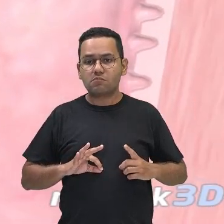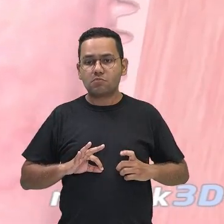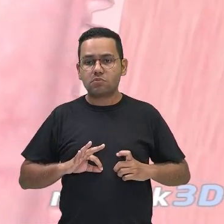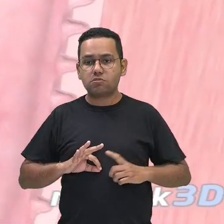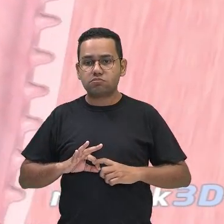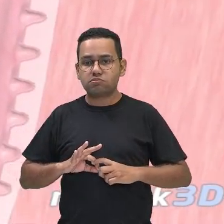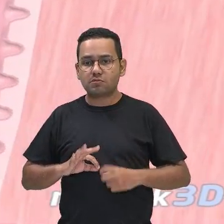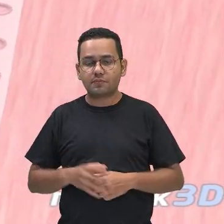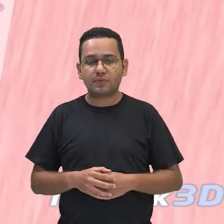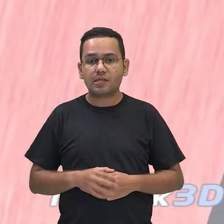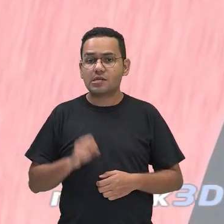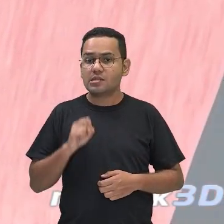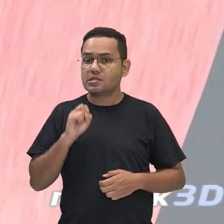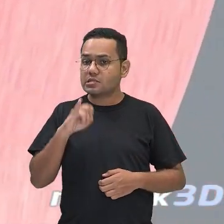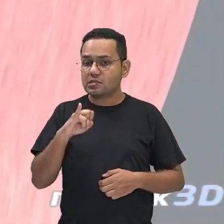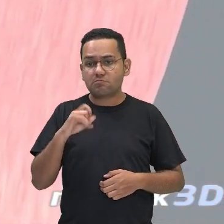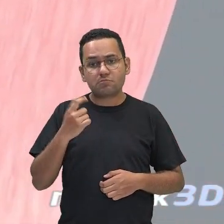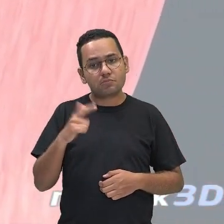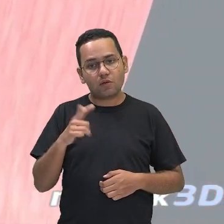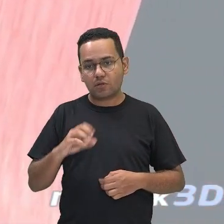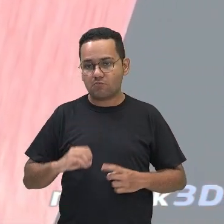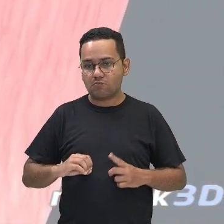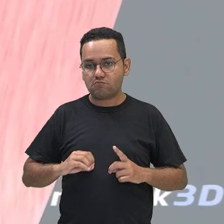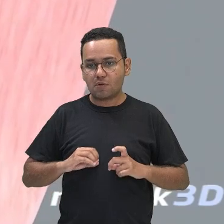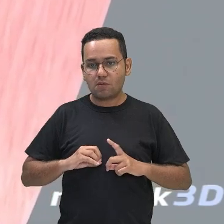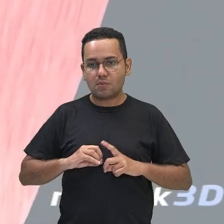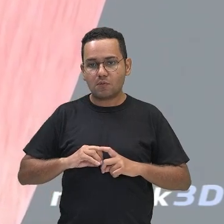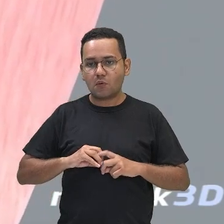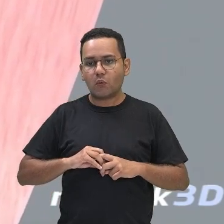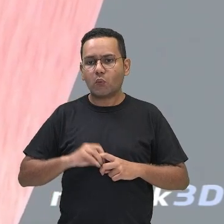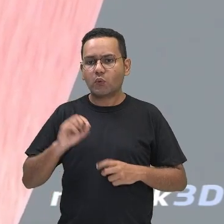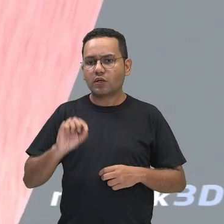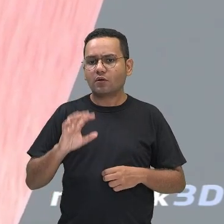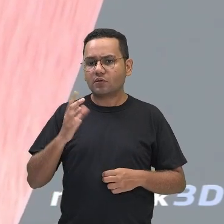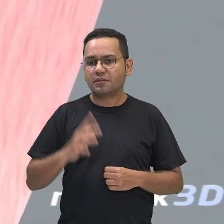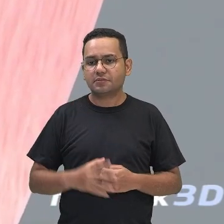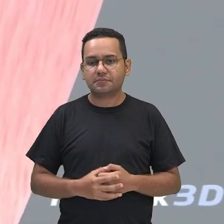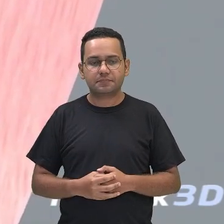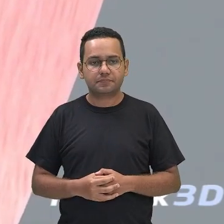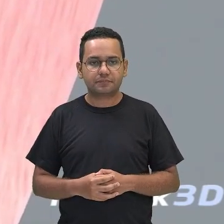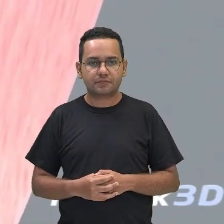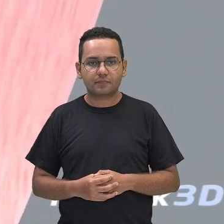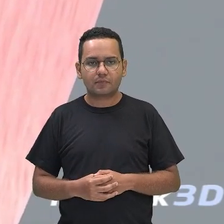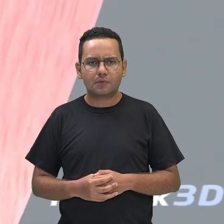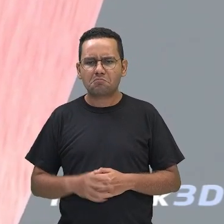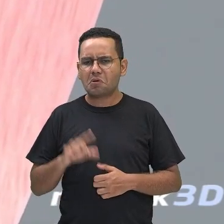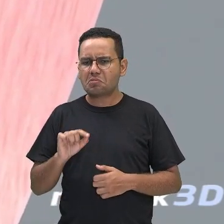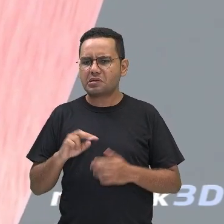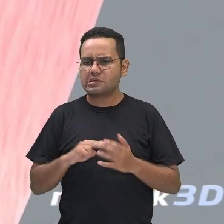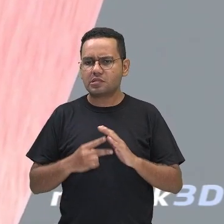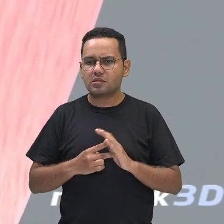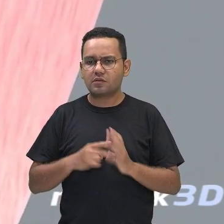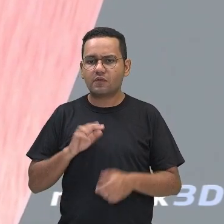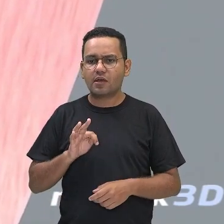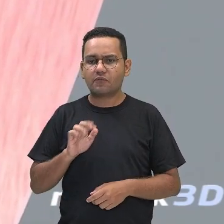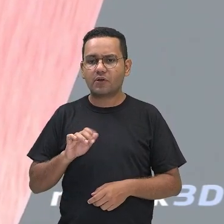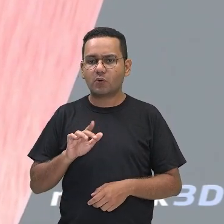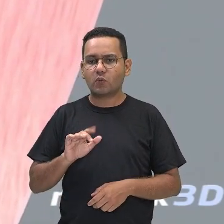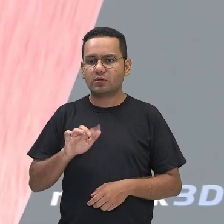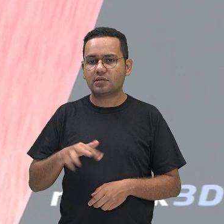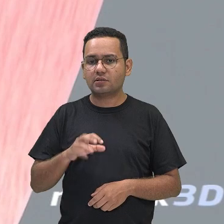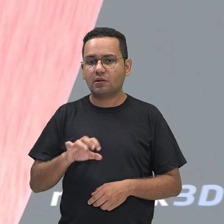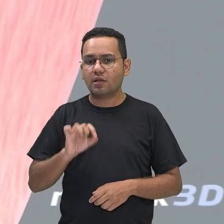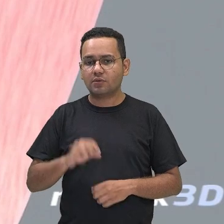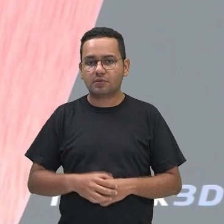Caso não ocorra a fecundação, o que é fecundação, professora? É quando o